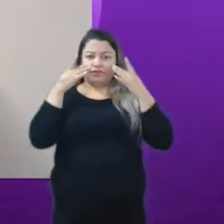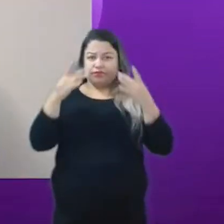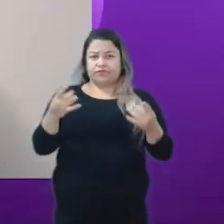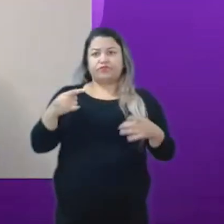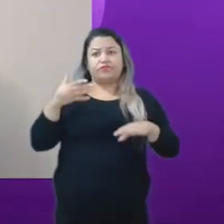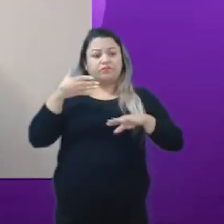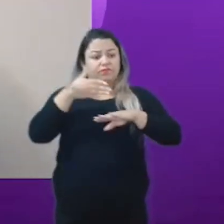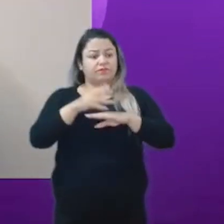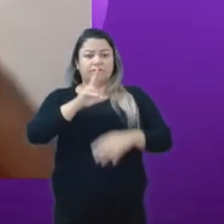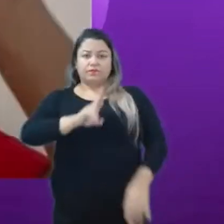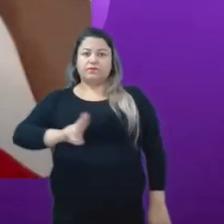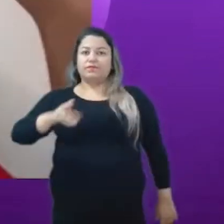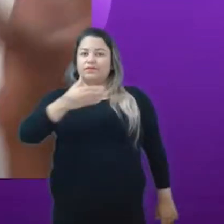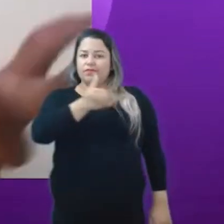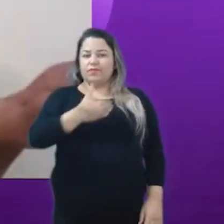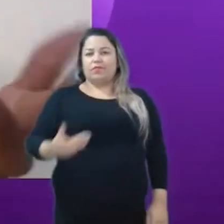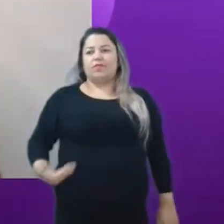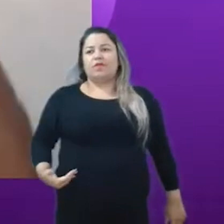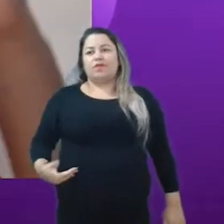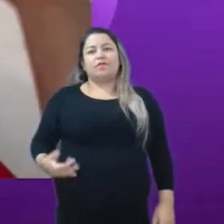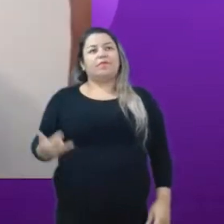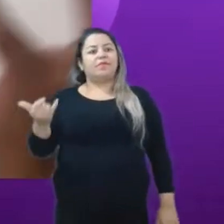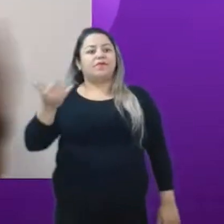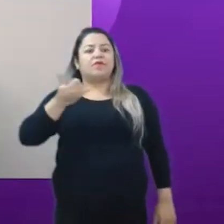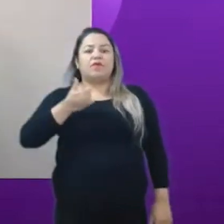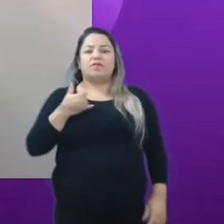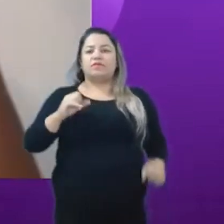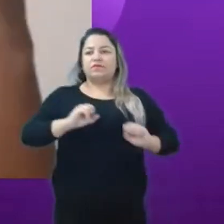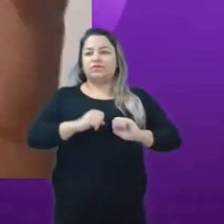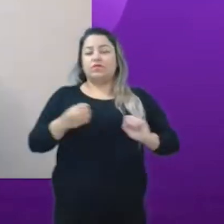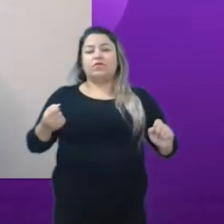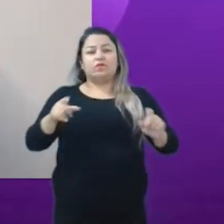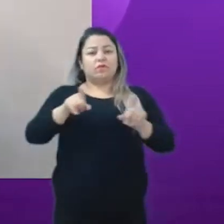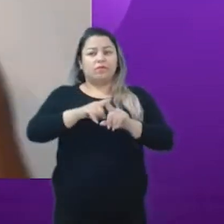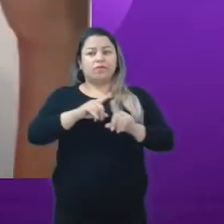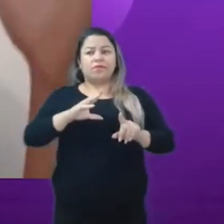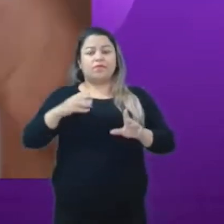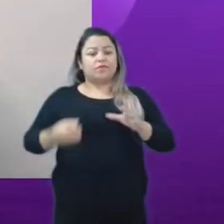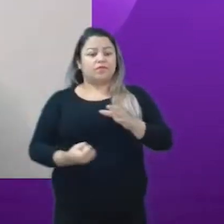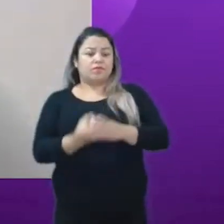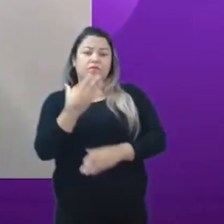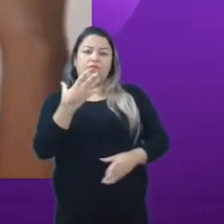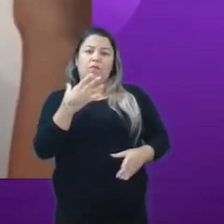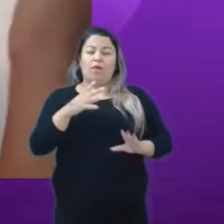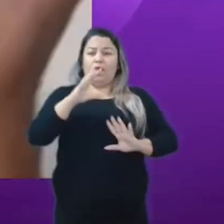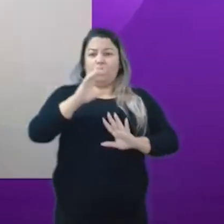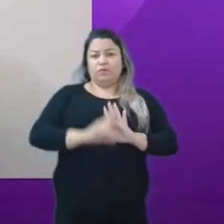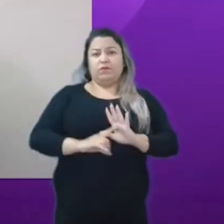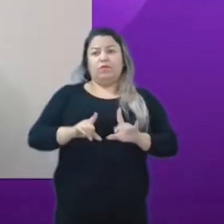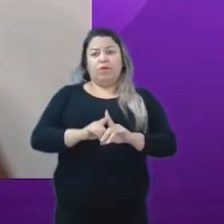na universidade pública, me contava sobre os grandes teóricos, os grandes autores, os grandes diretores, os